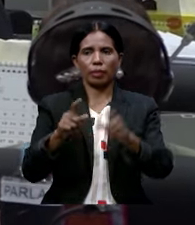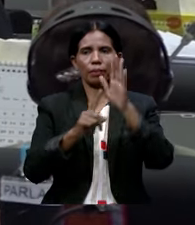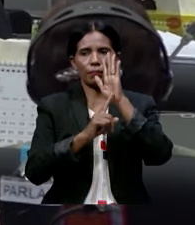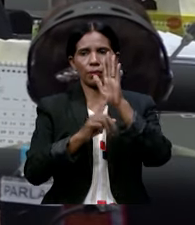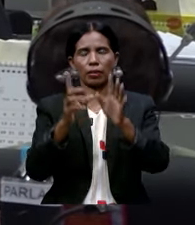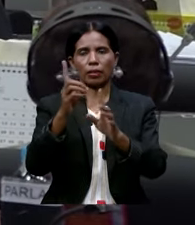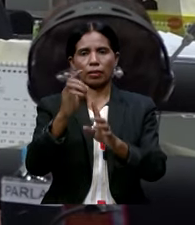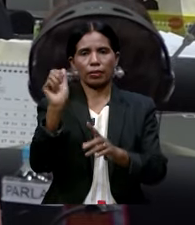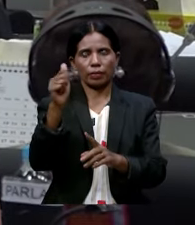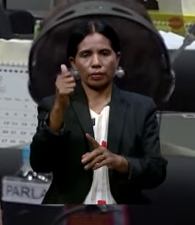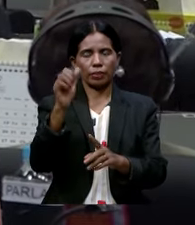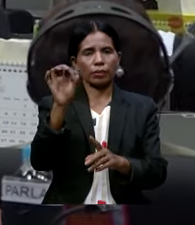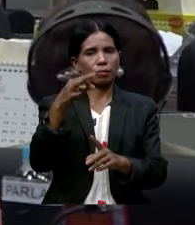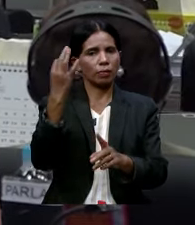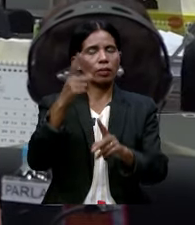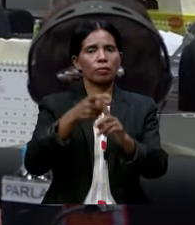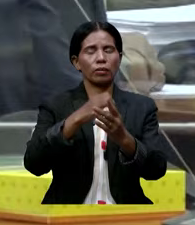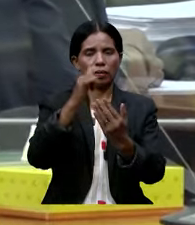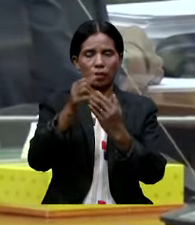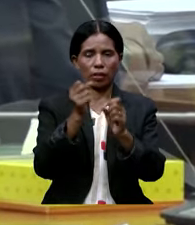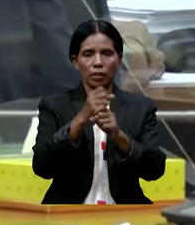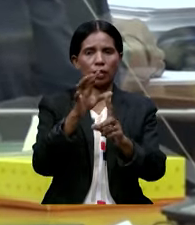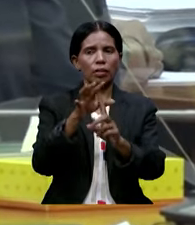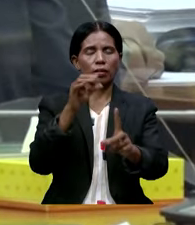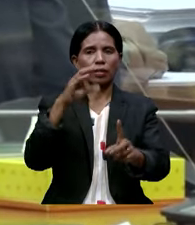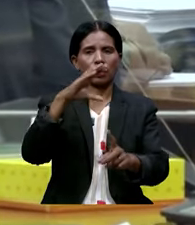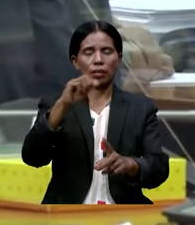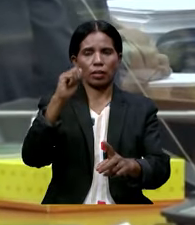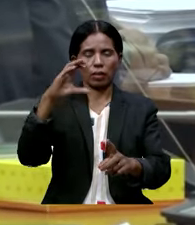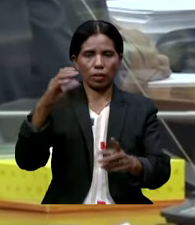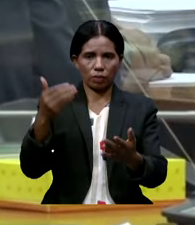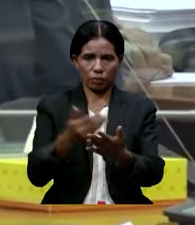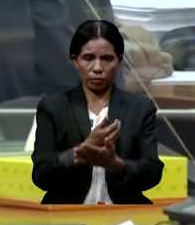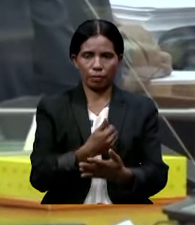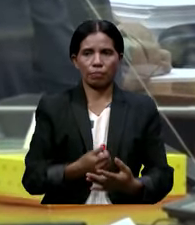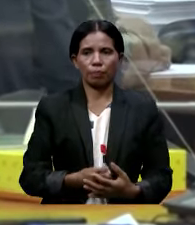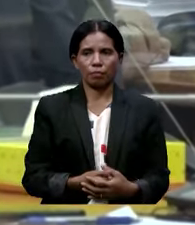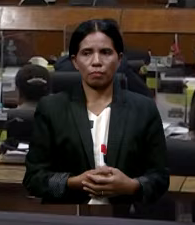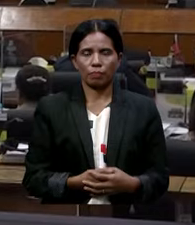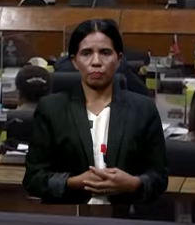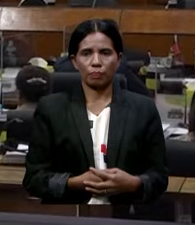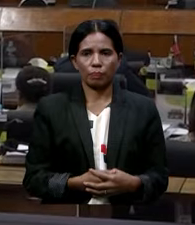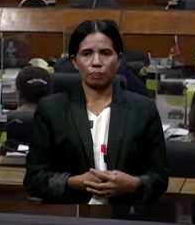a loron sanuru recensia fulang ne se halo eleição ba comissário fon kak. Rohimadia Agostinho da Costa, Ziemen.